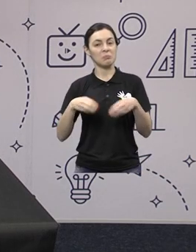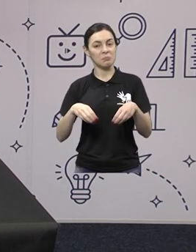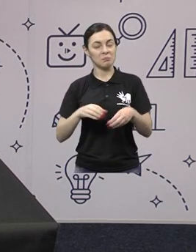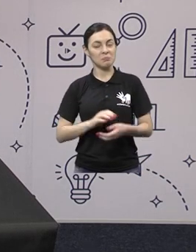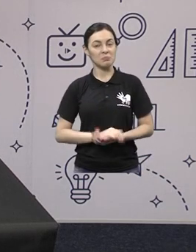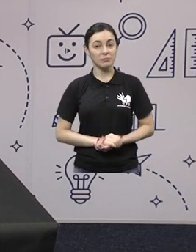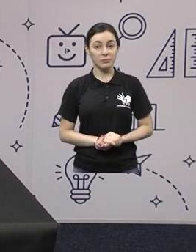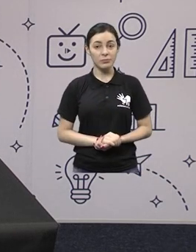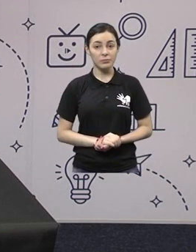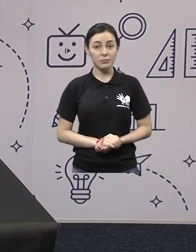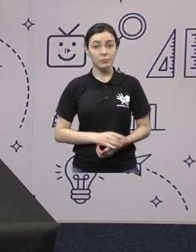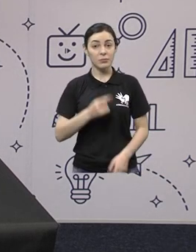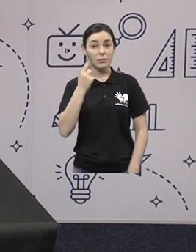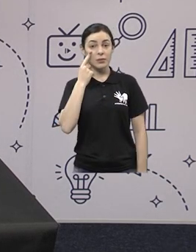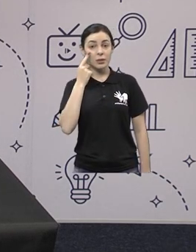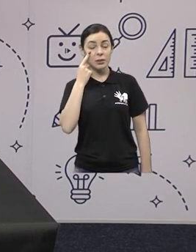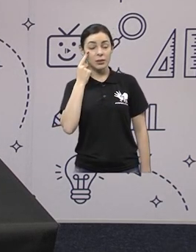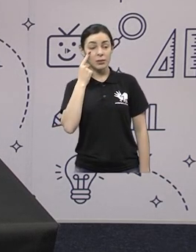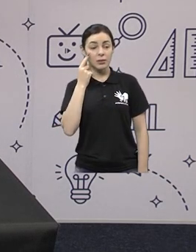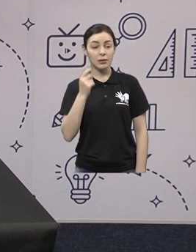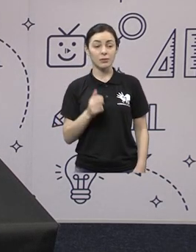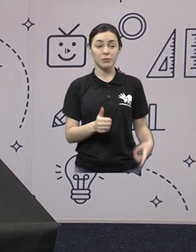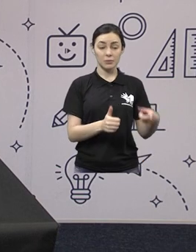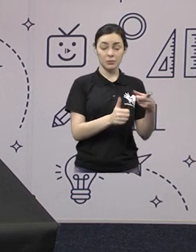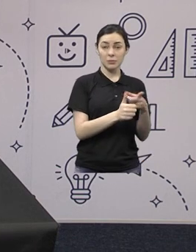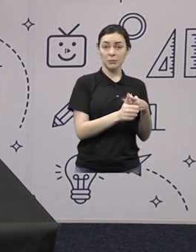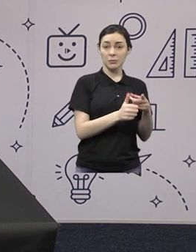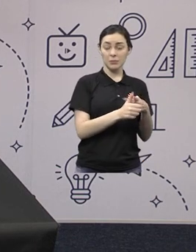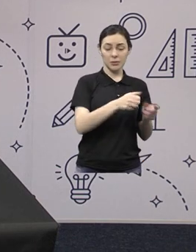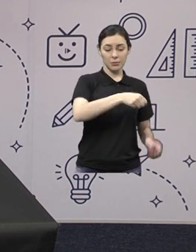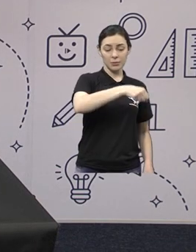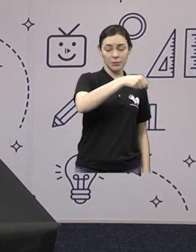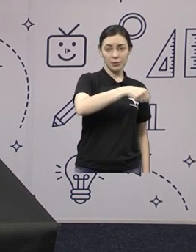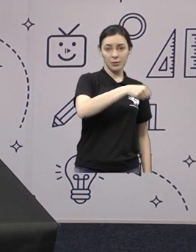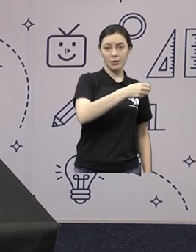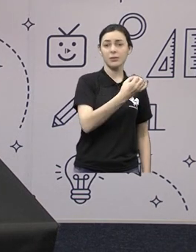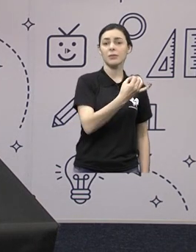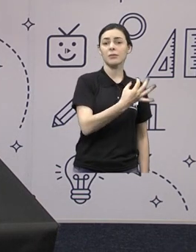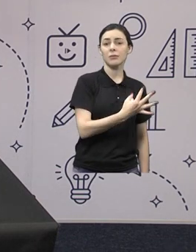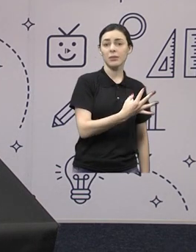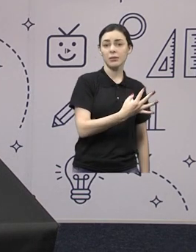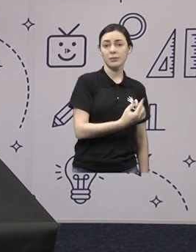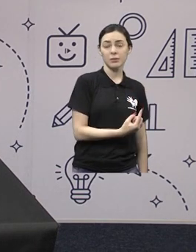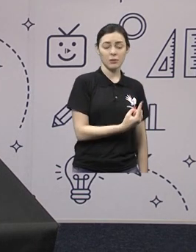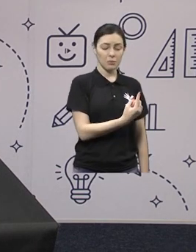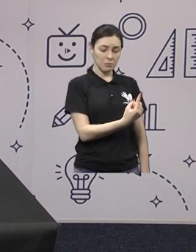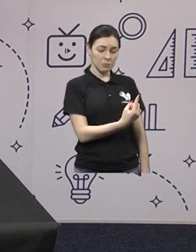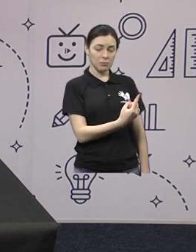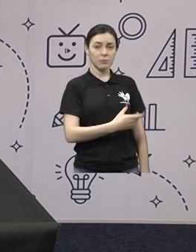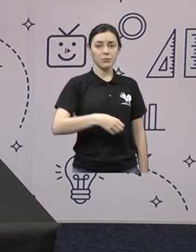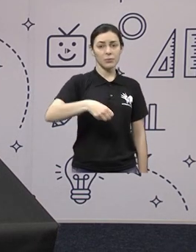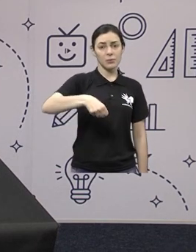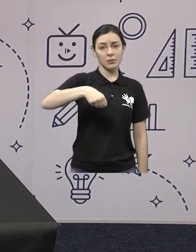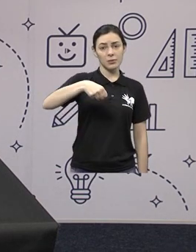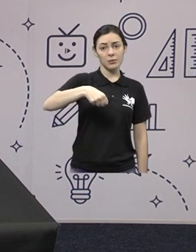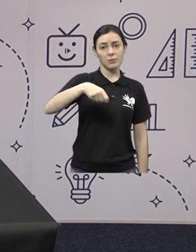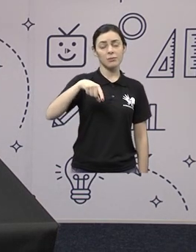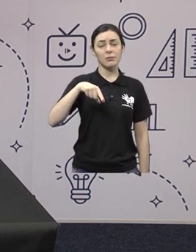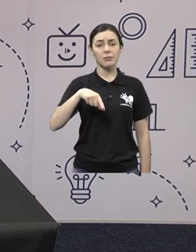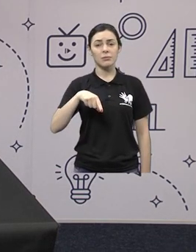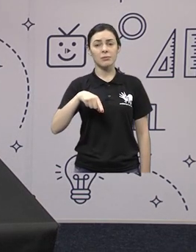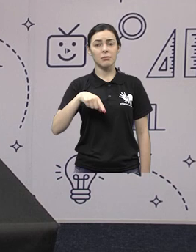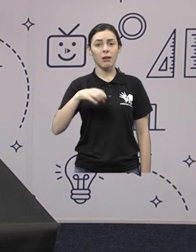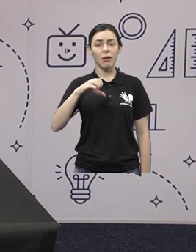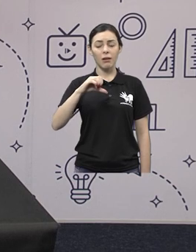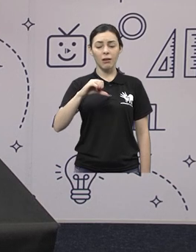não é mesmo? Estamos craque. Então veja lá, quantos ovos tem na primeira cesta? 1 ovo. Quantos ovos então tem na